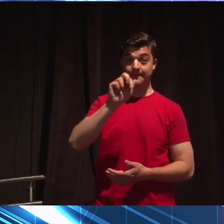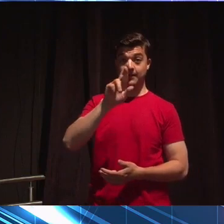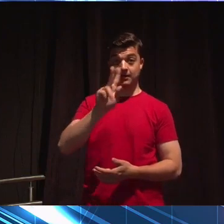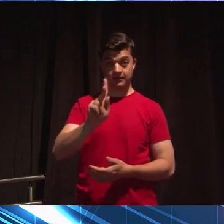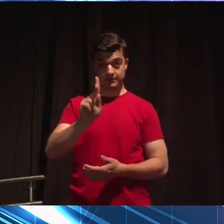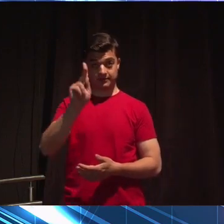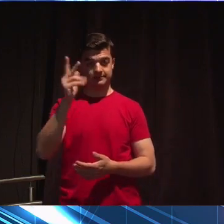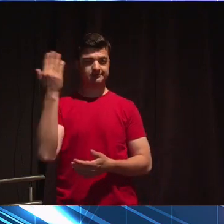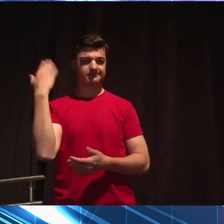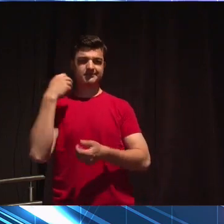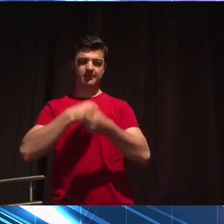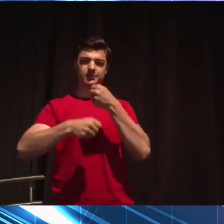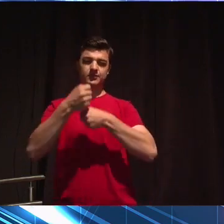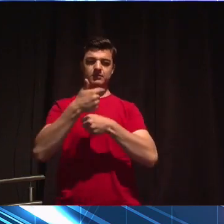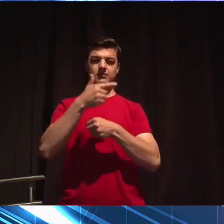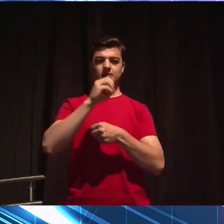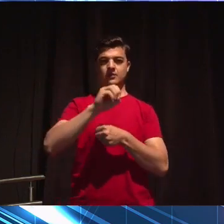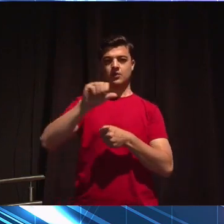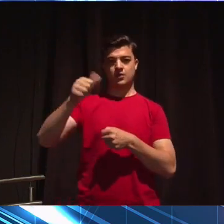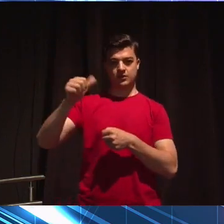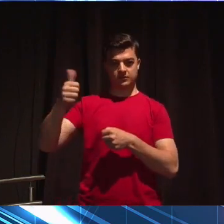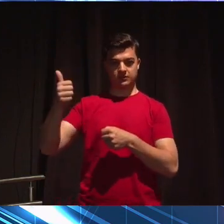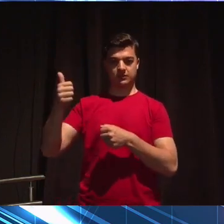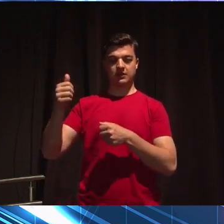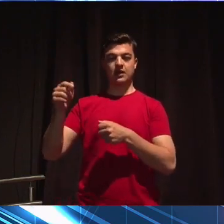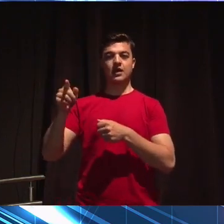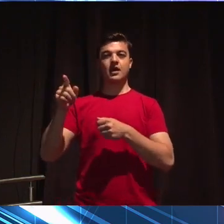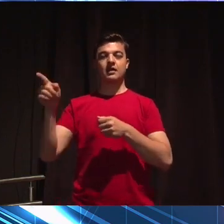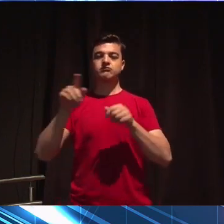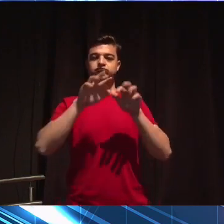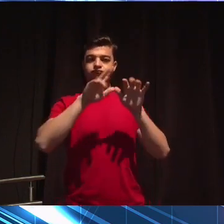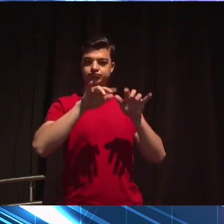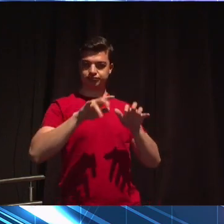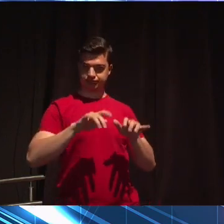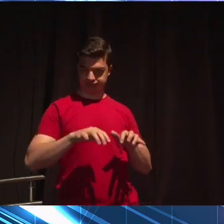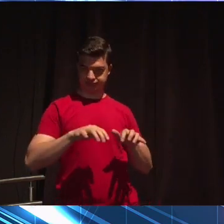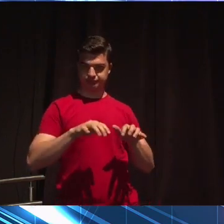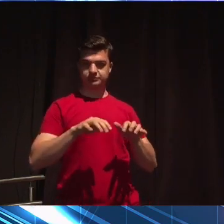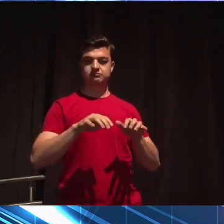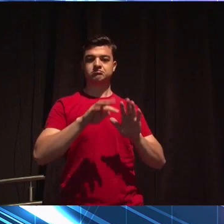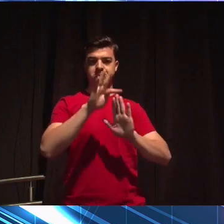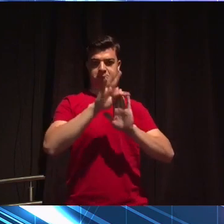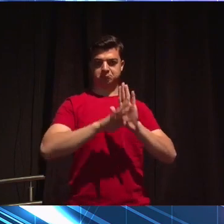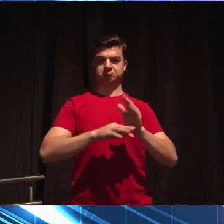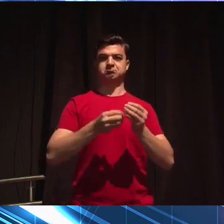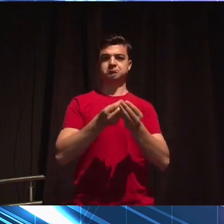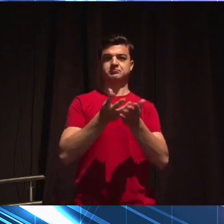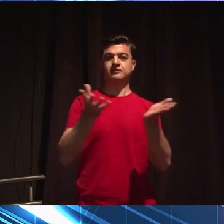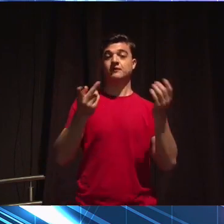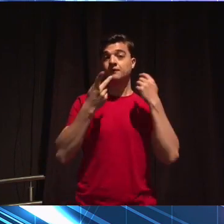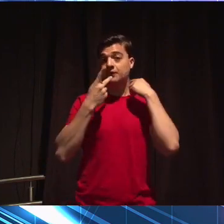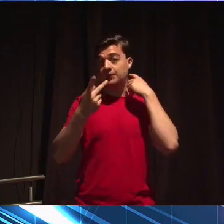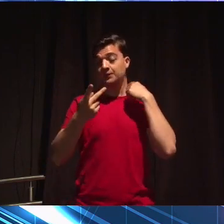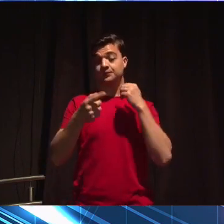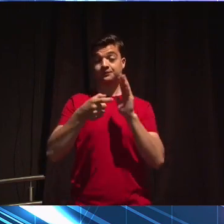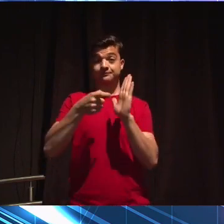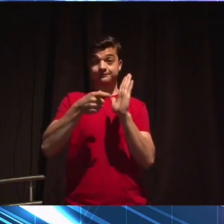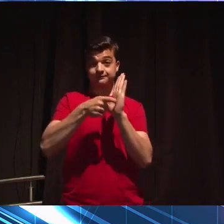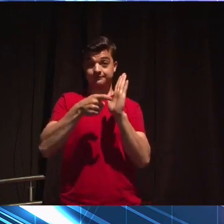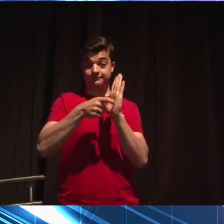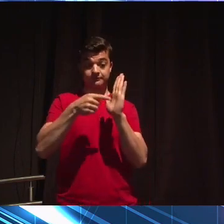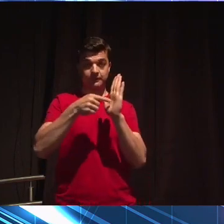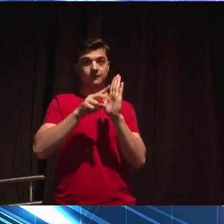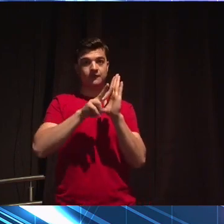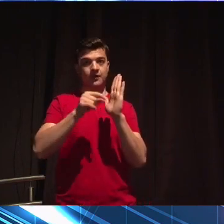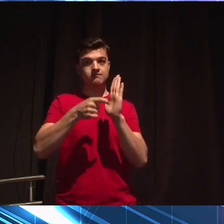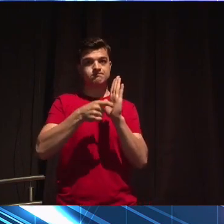Andreessen escreveu um artigo muito importante em que ele provocava, dizendo por que o software vai engolir o mundo. Ele falou